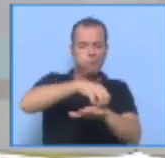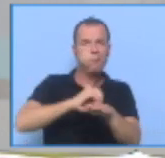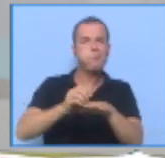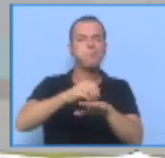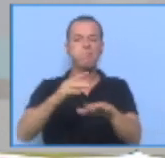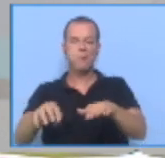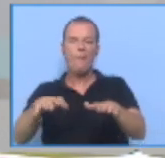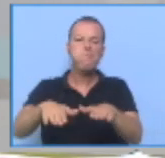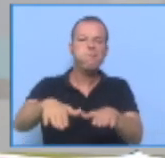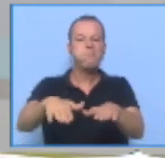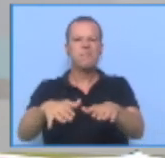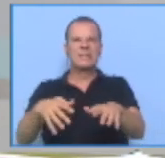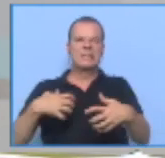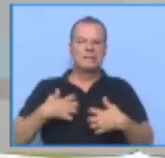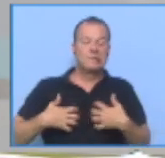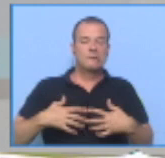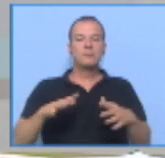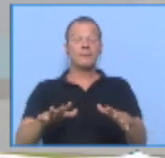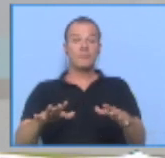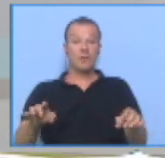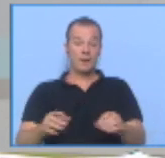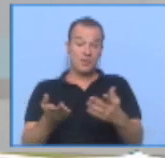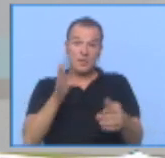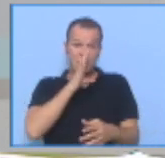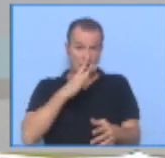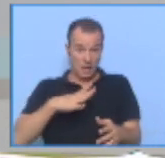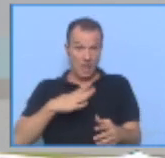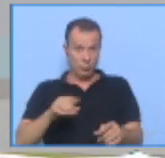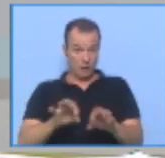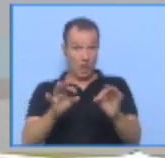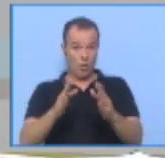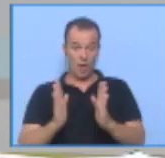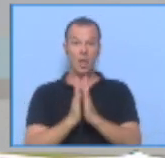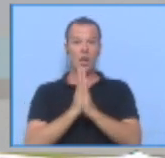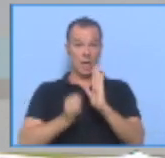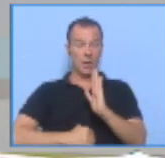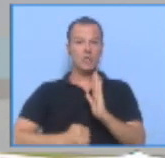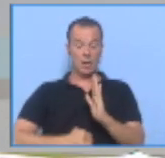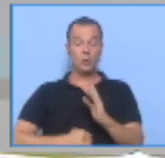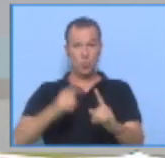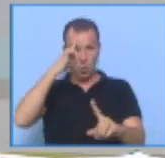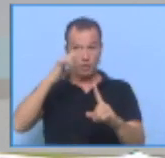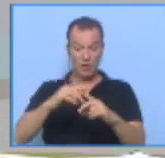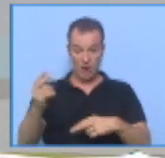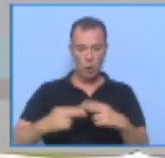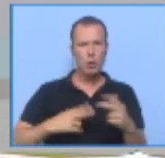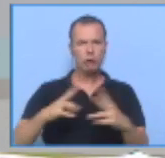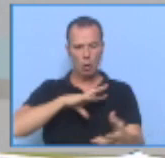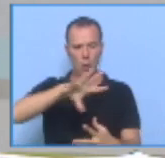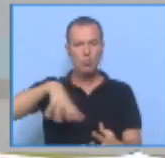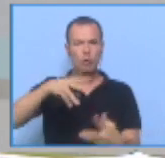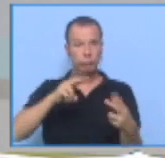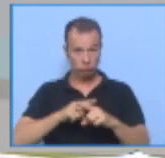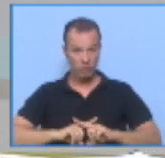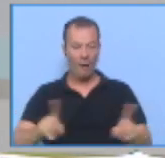acabarei o caminho. Se nós queremos, como cristãos, de facto, contribuir para a construção de um mundo diferente, então